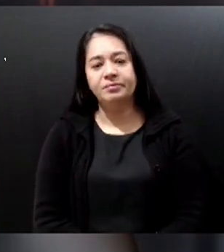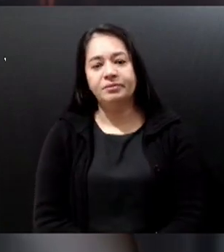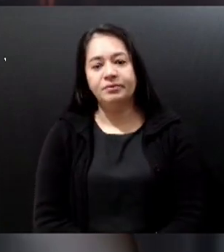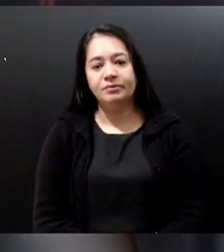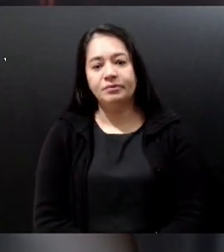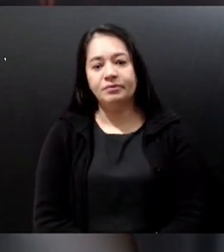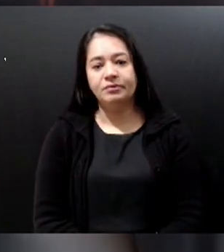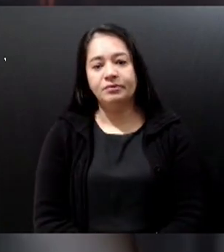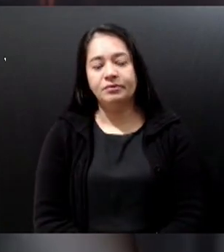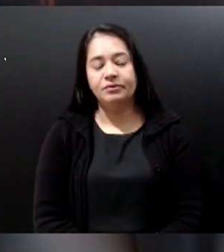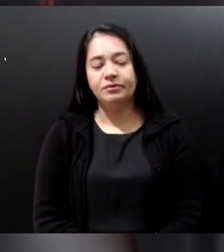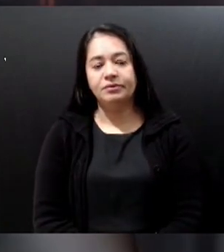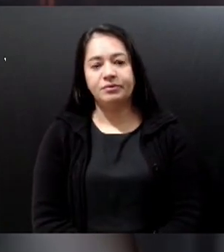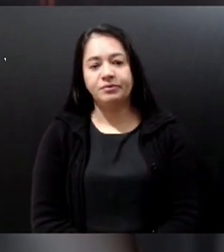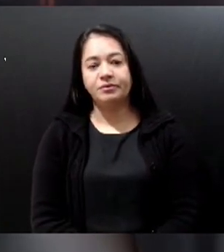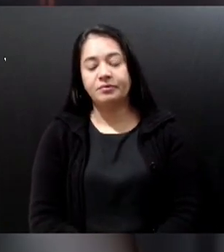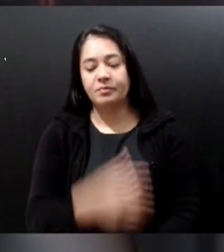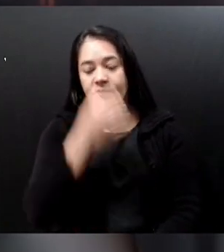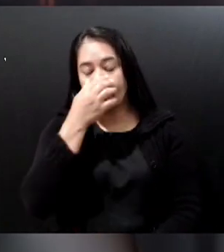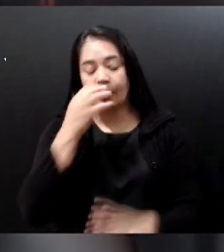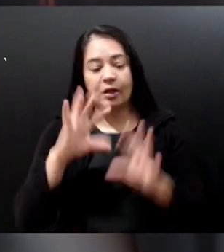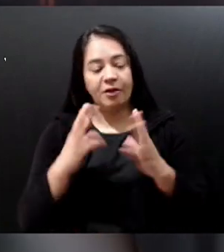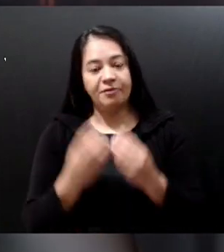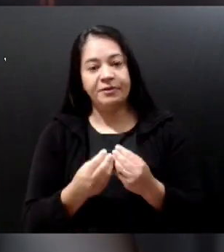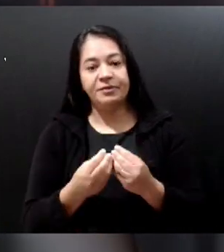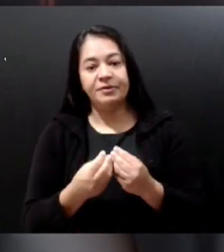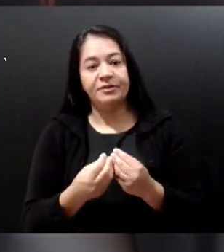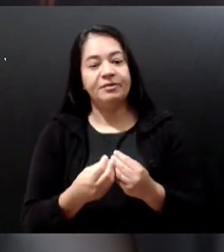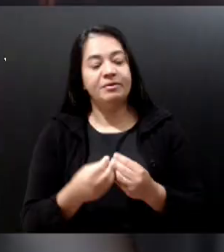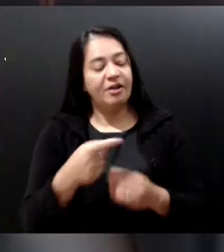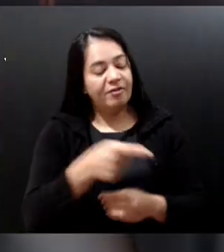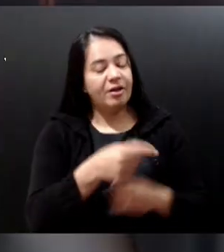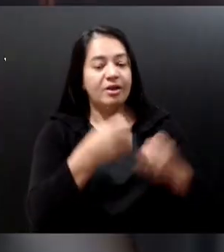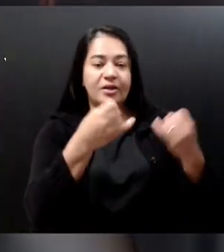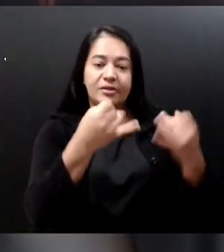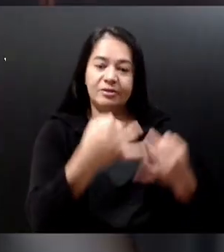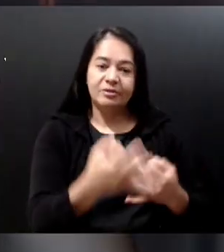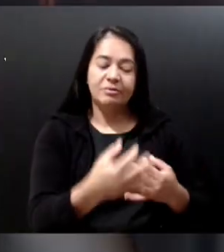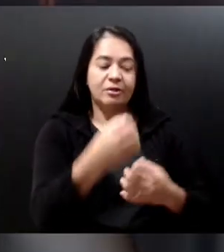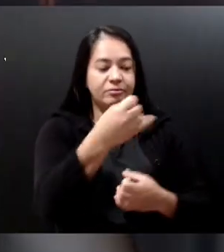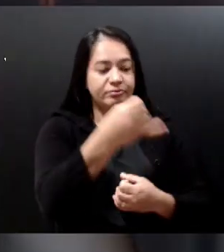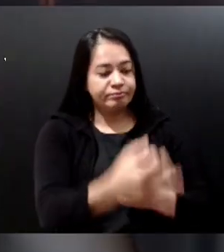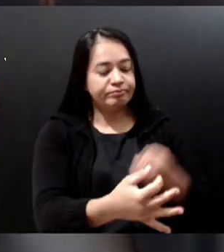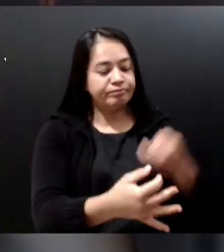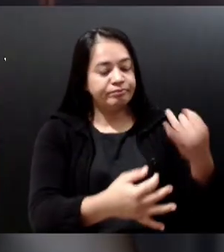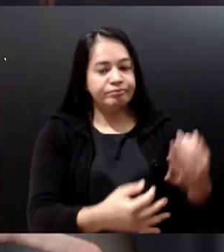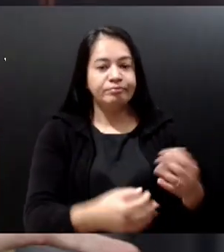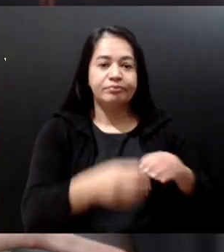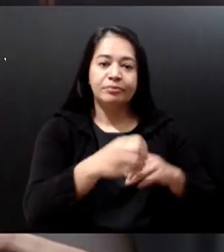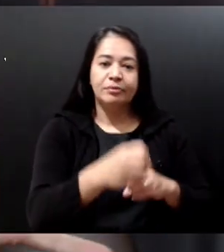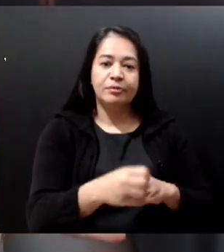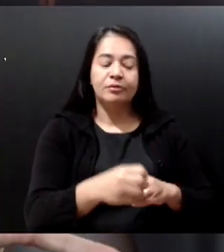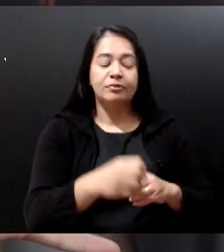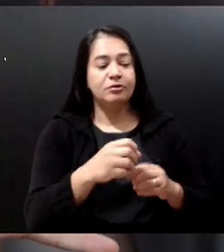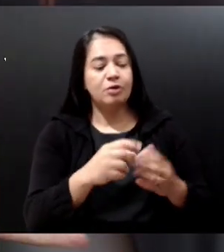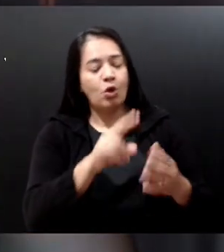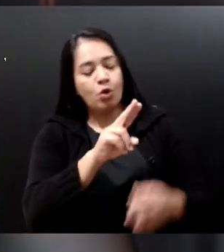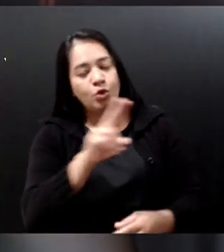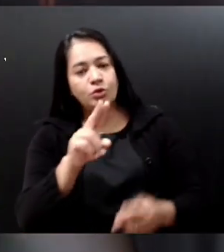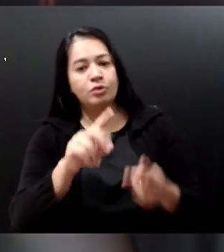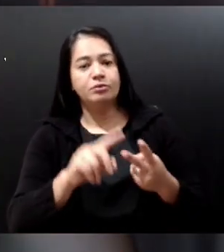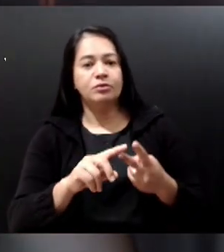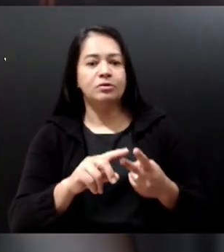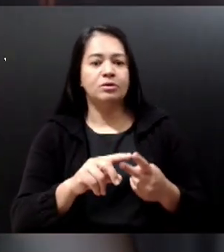e o adulto vá dando para elas um nome, vai dizendo assim: "Não, mas isso que ele falou não é verdade,